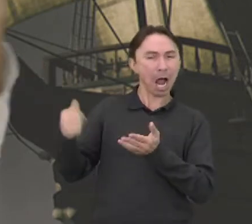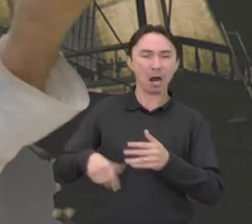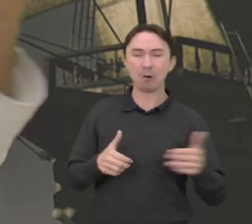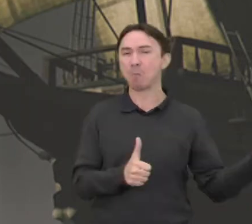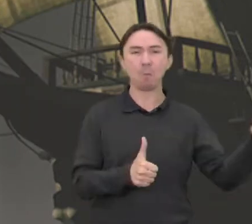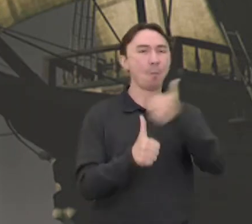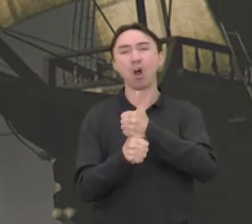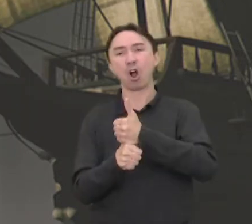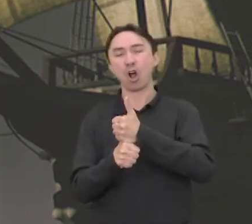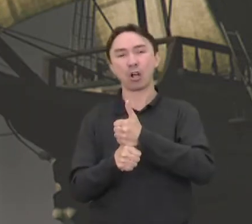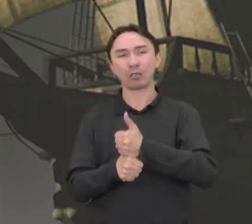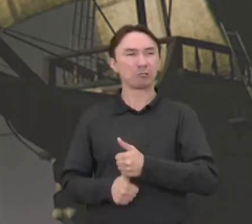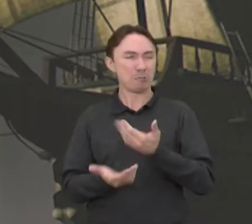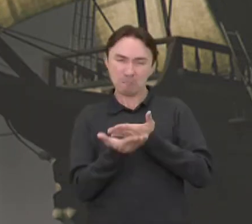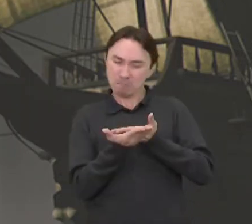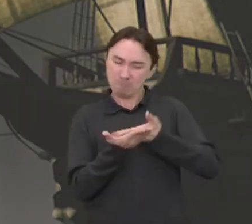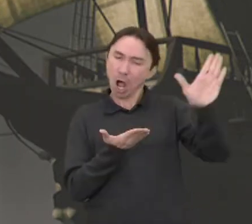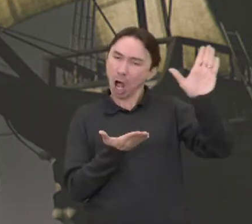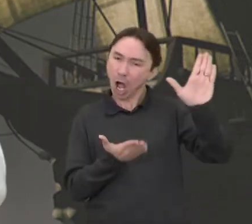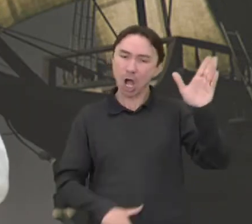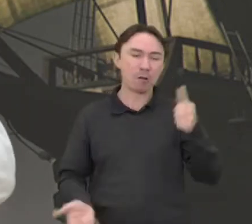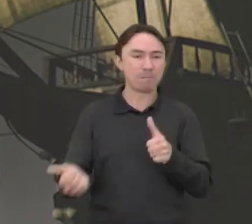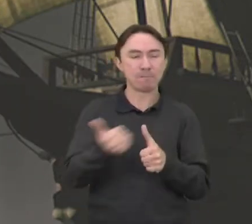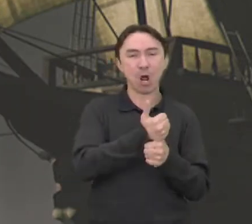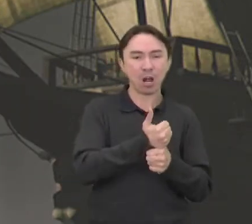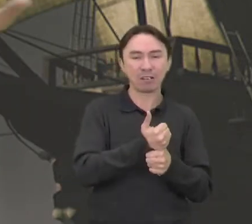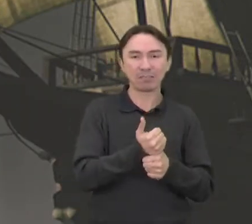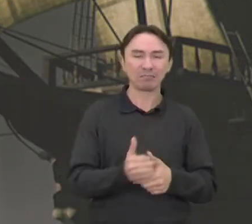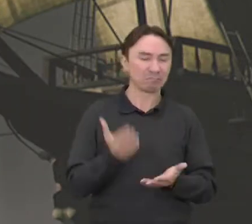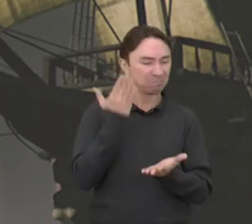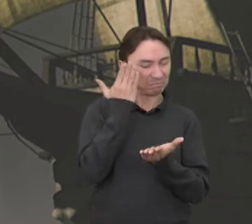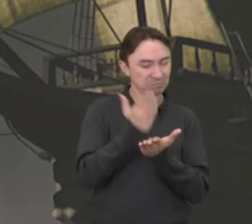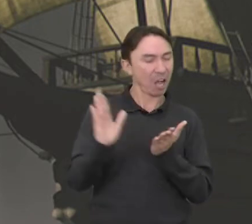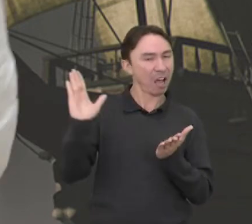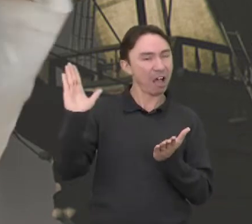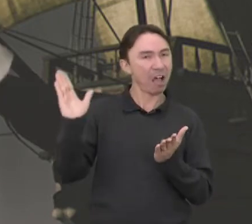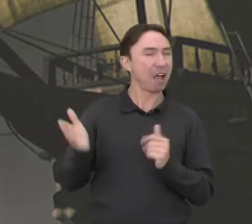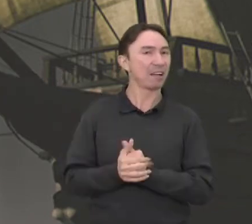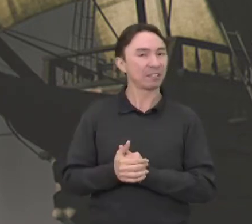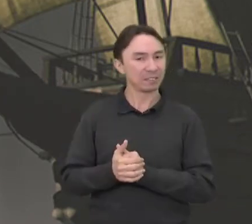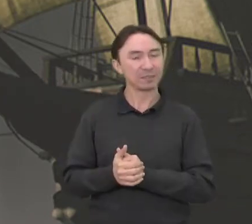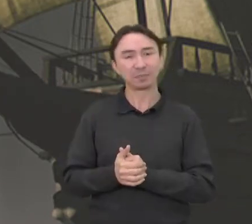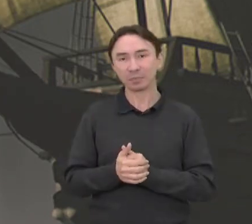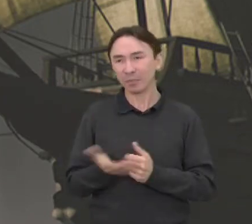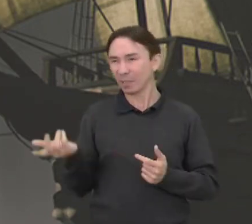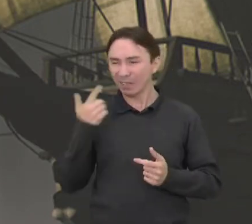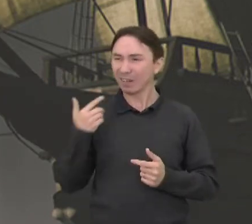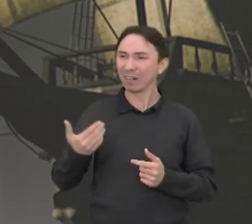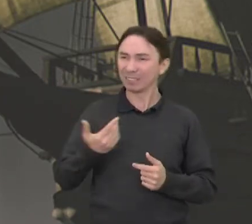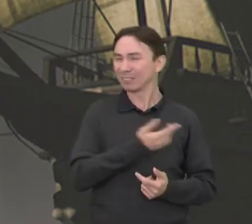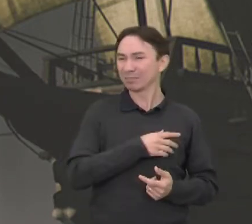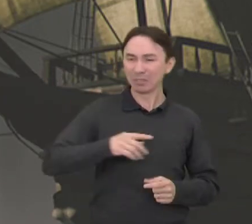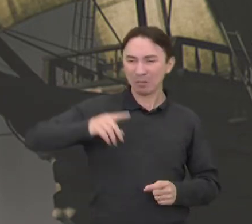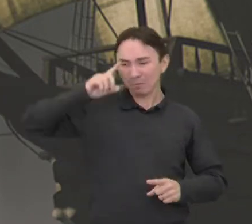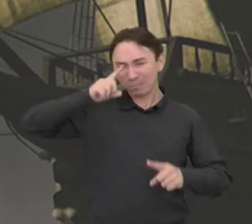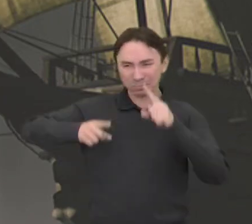um determinado tipo de governo, né, para trocar por um outro tipo, por